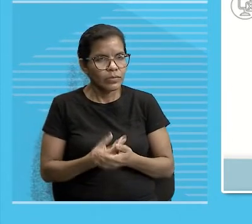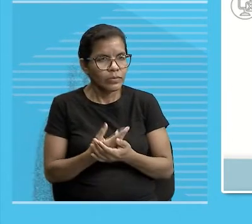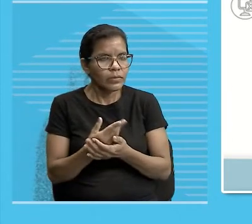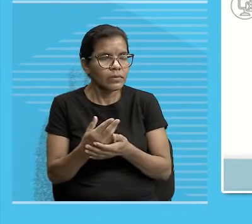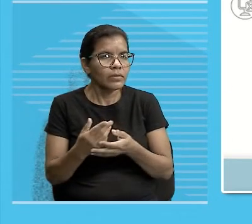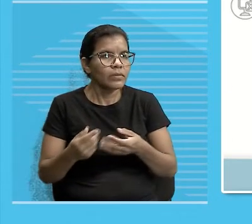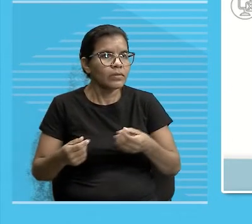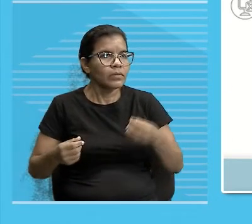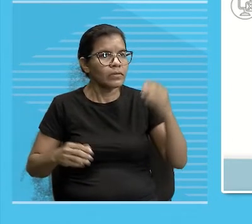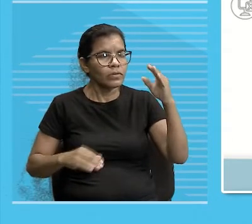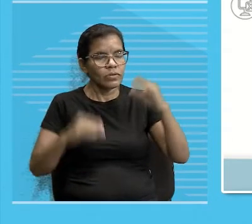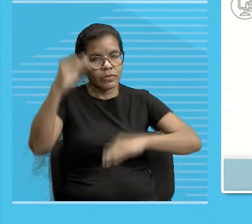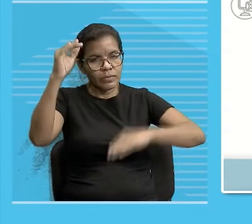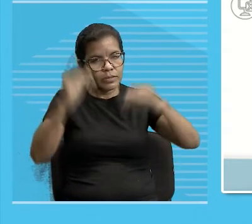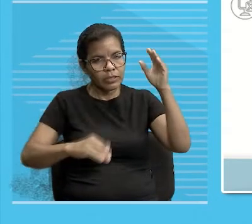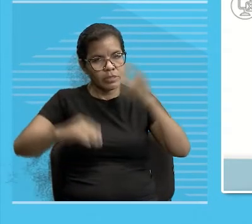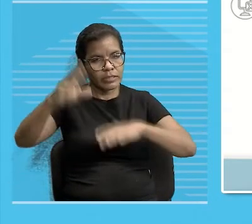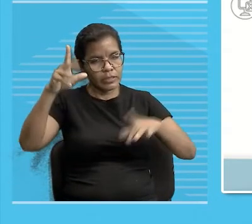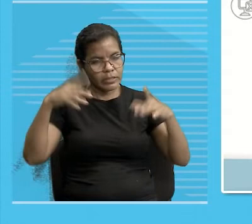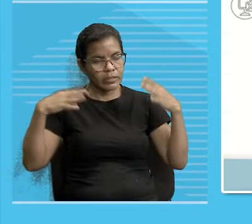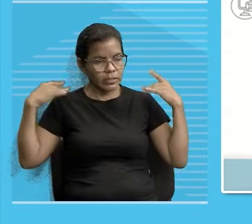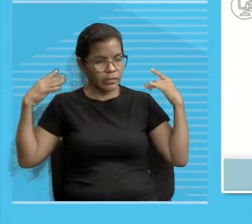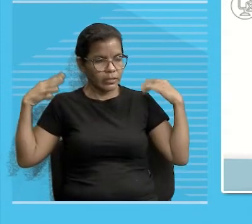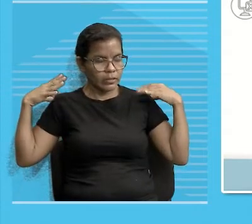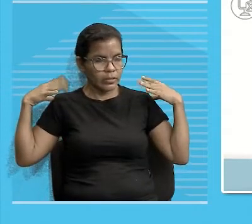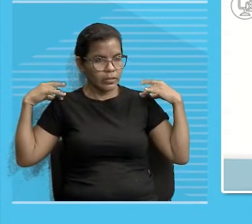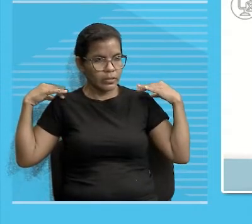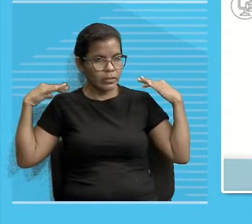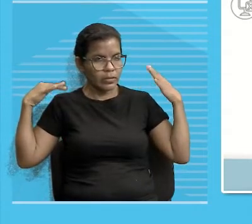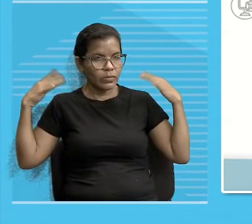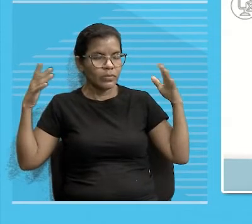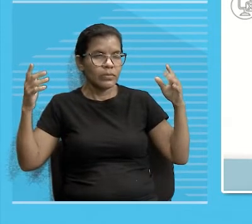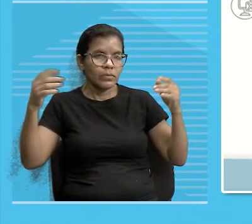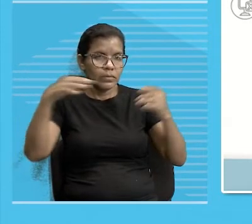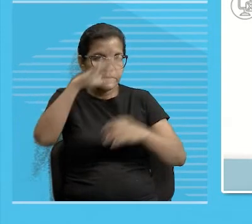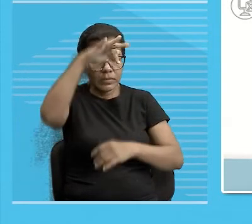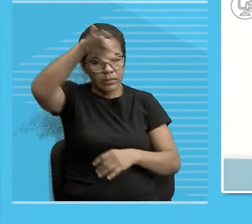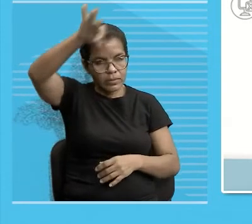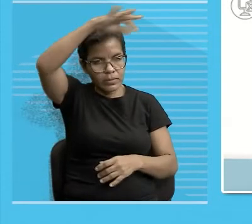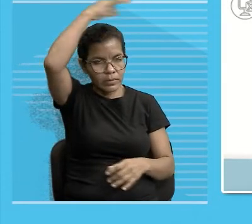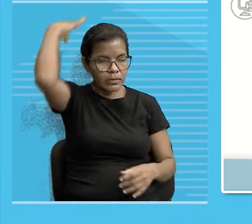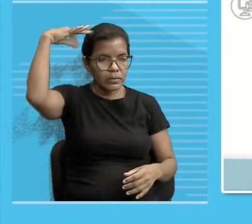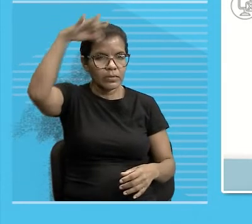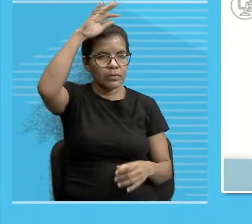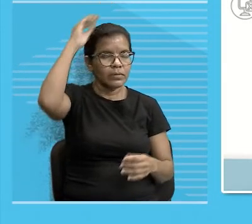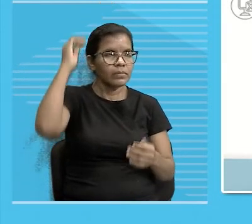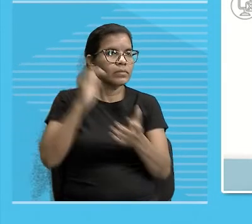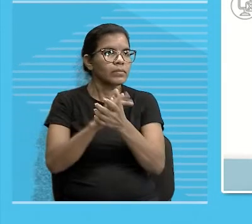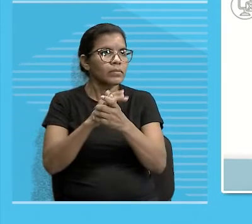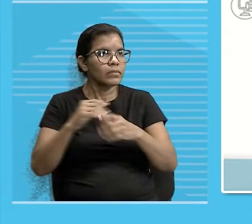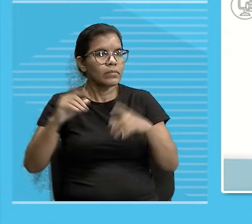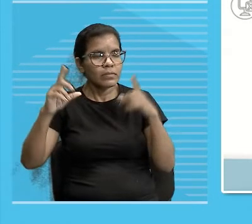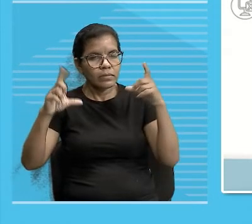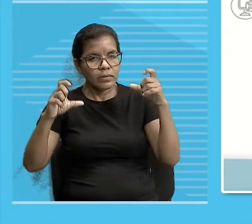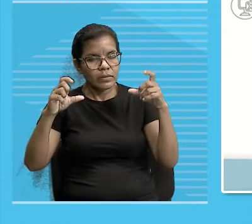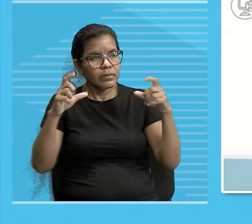de sobe e desce de santo e anjo. Aqui a gente tem a técnica do retrato.